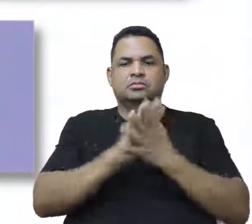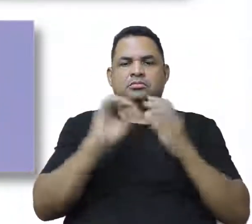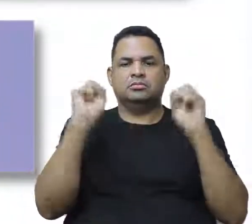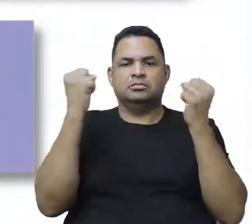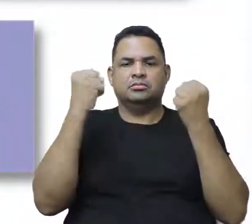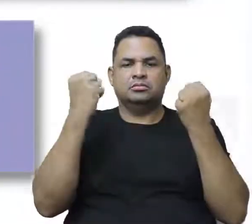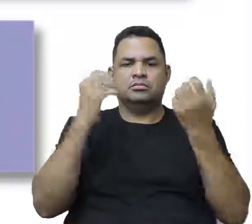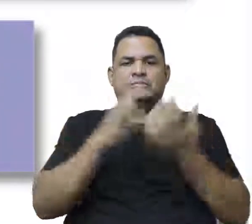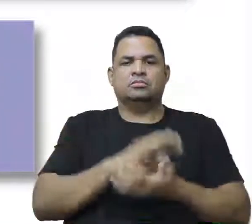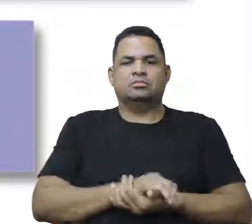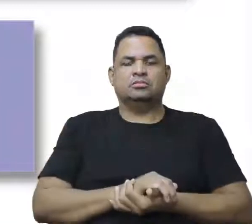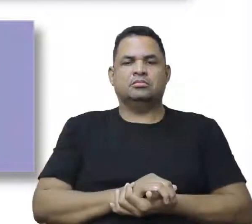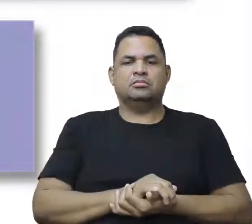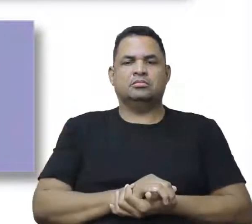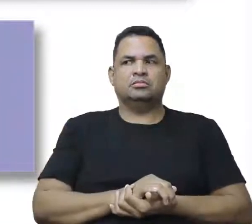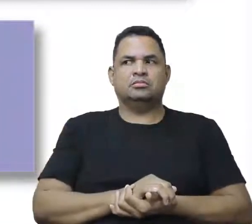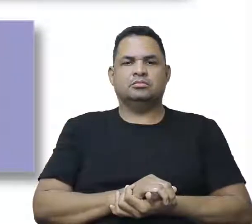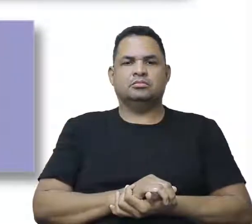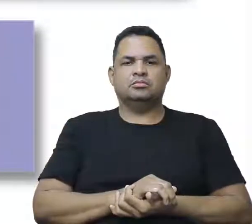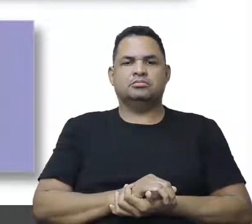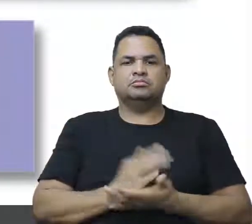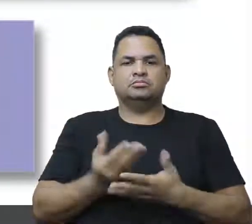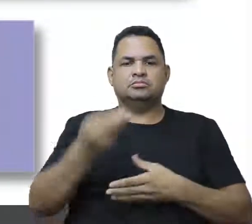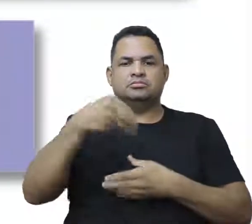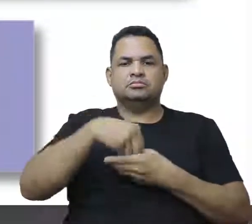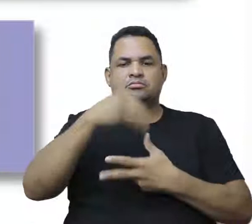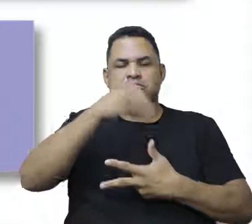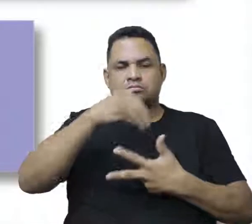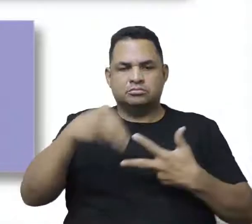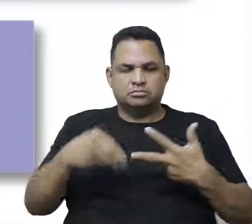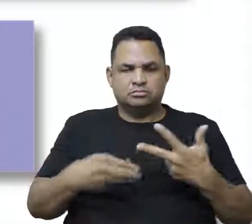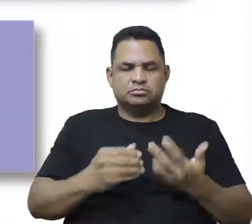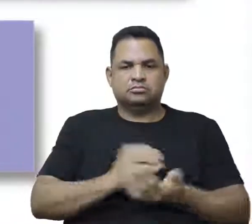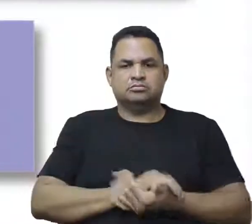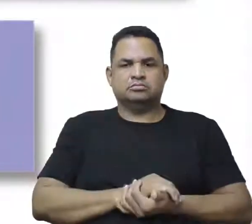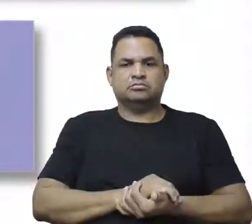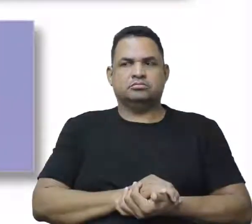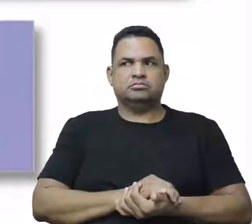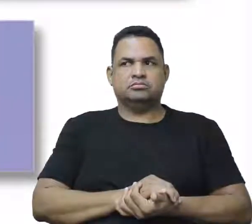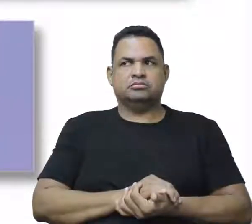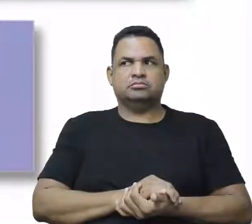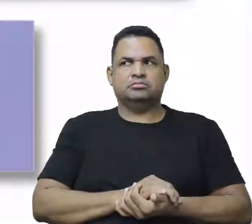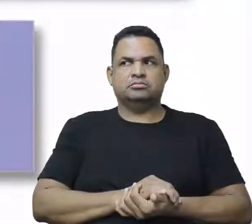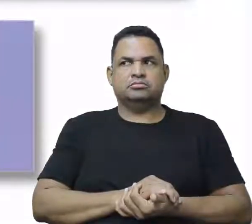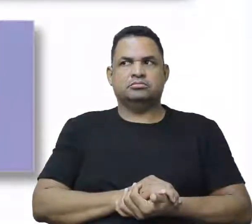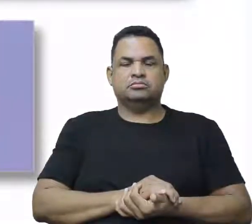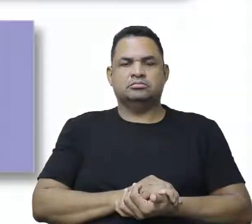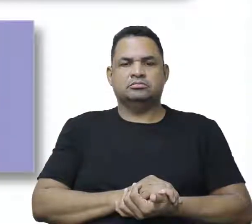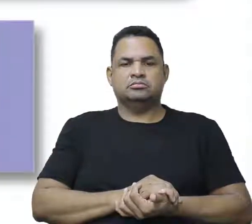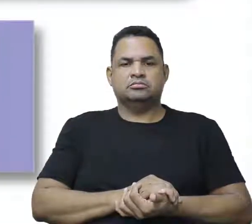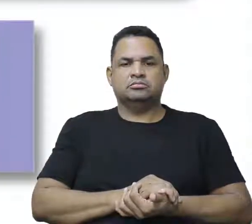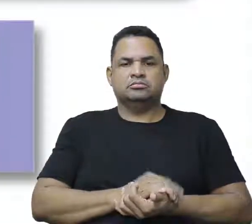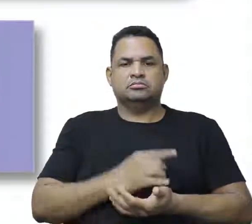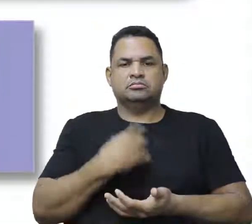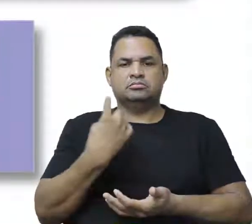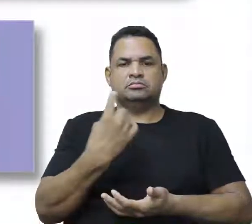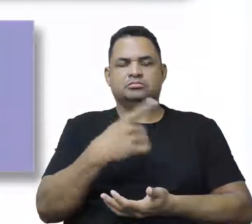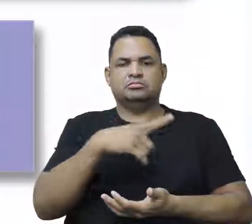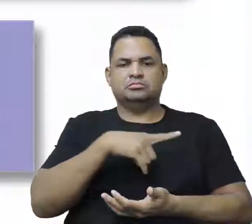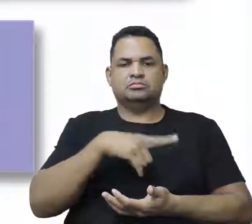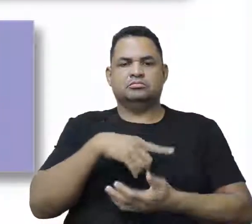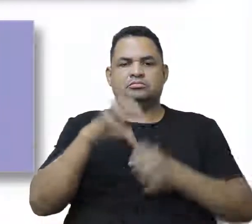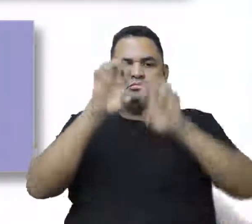educação física contemplados no Enem. O que mais, professora Iris? Nós temos aí também